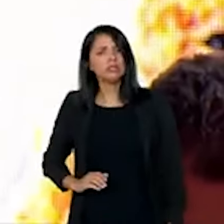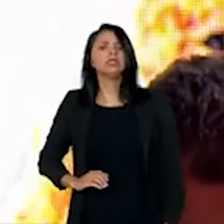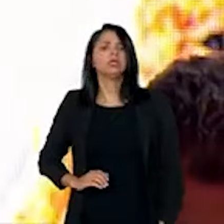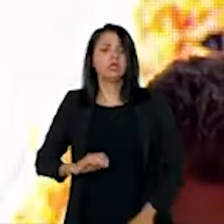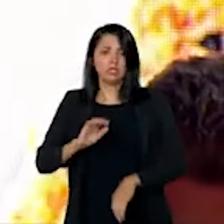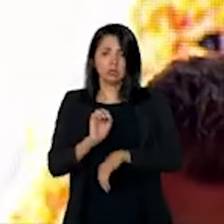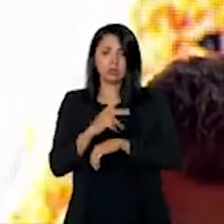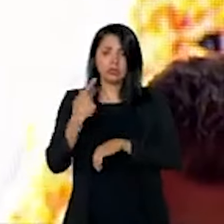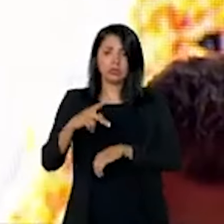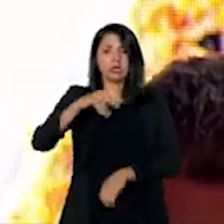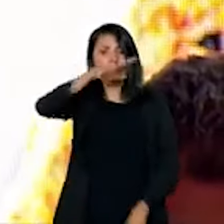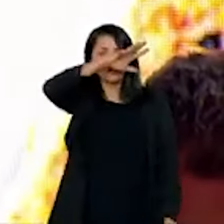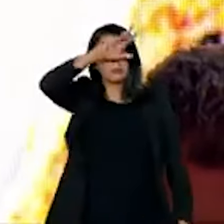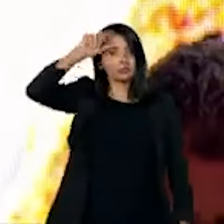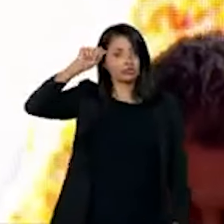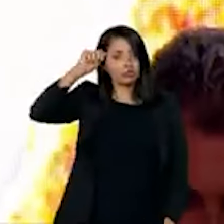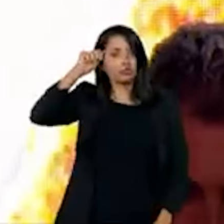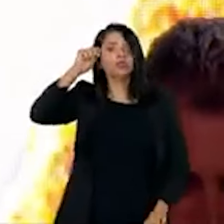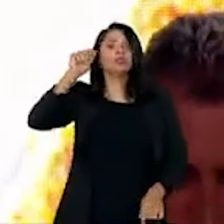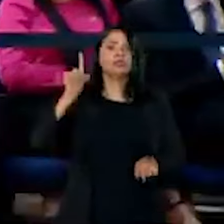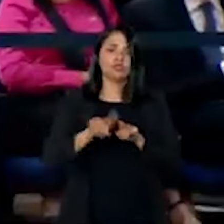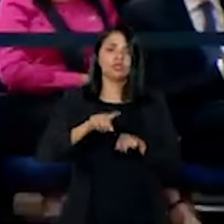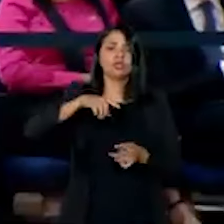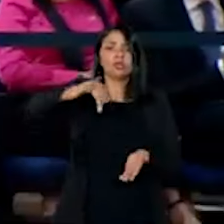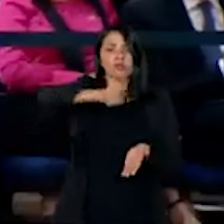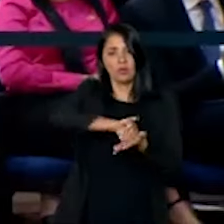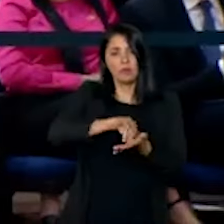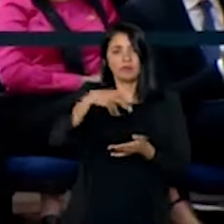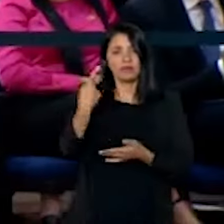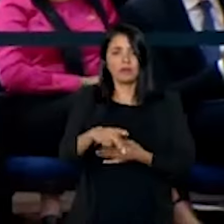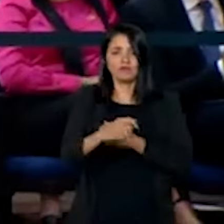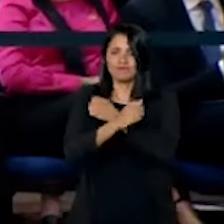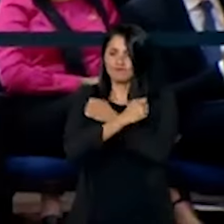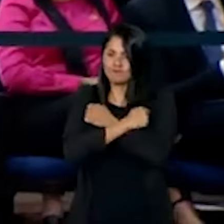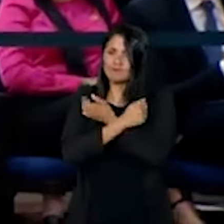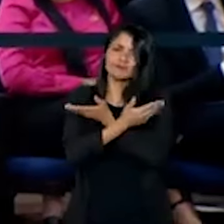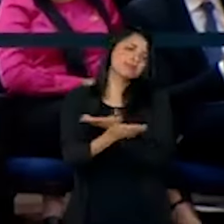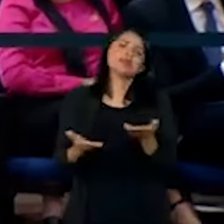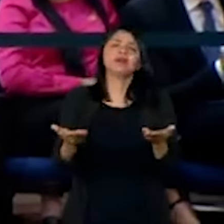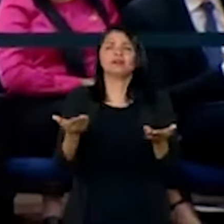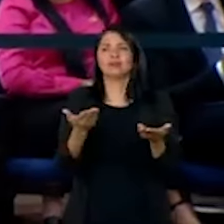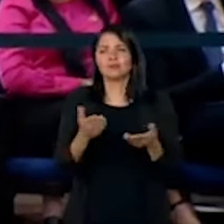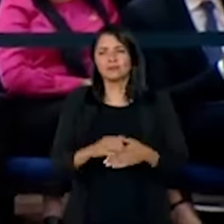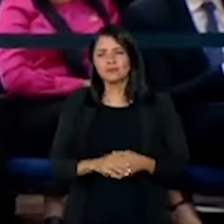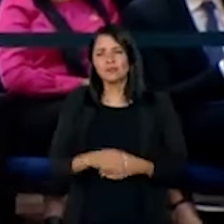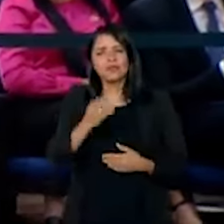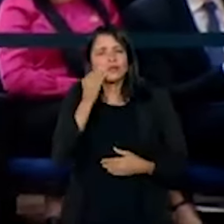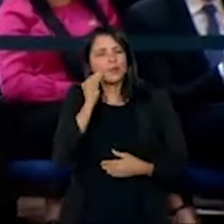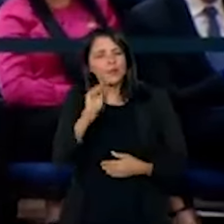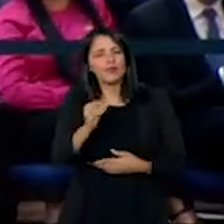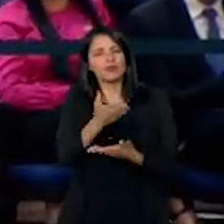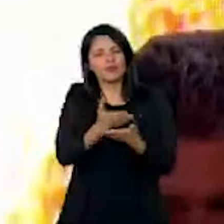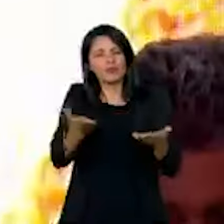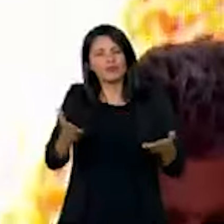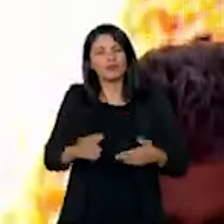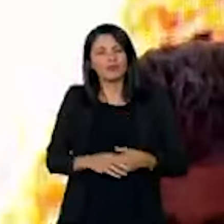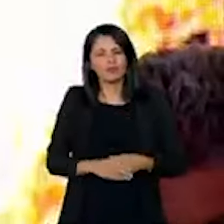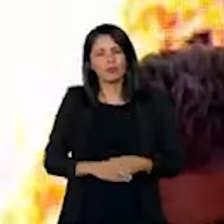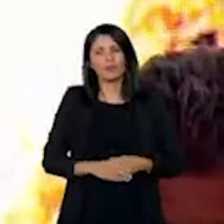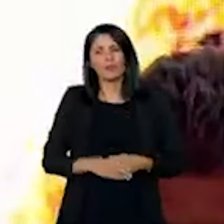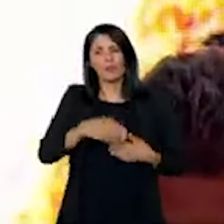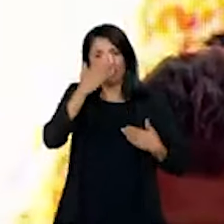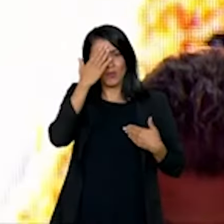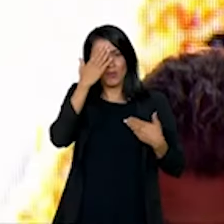do Estado do Amazonas, de Manaus. Um grande abraço, meus companheiros, um beijo no coração. Eu